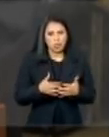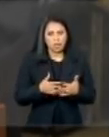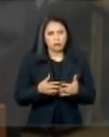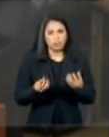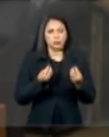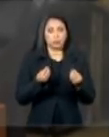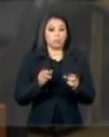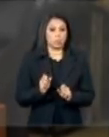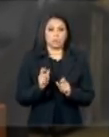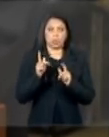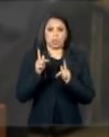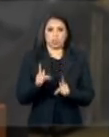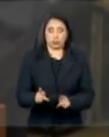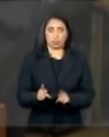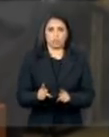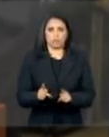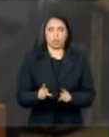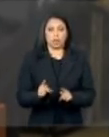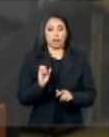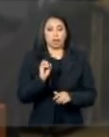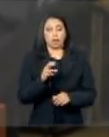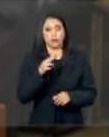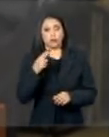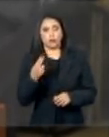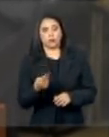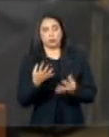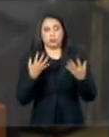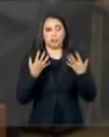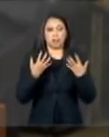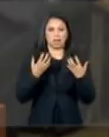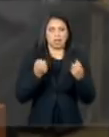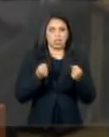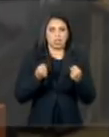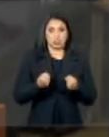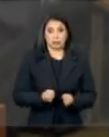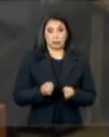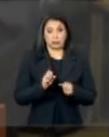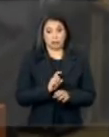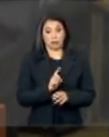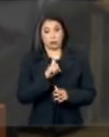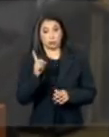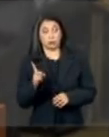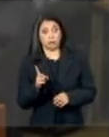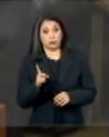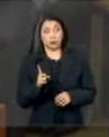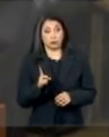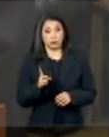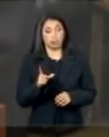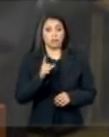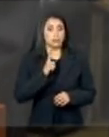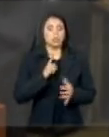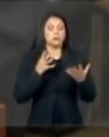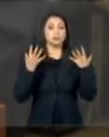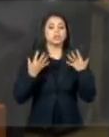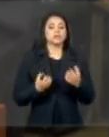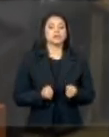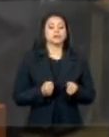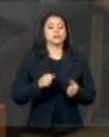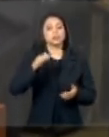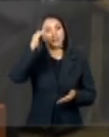aposentadoria ou de provimento desprovimento o provimento nós estaremos admitindo esta submissão